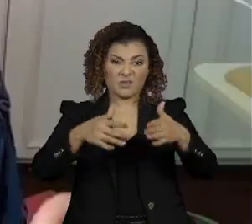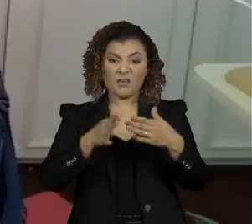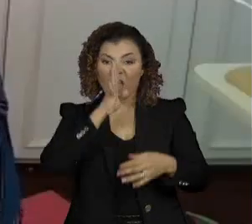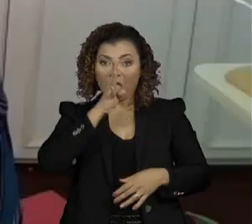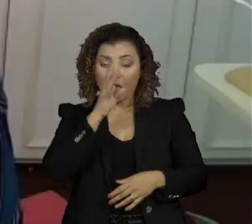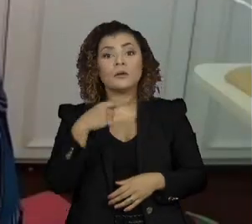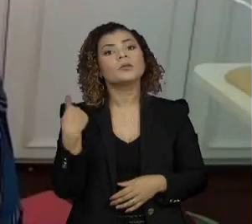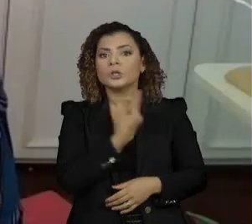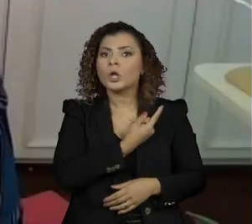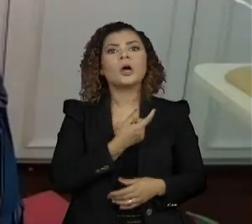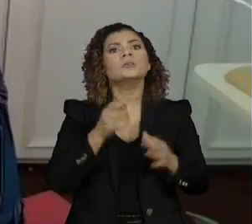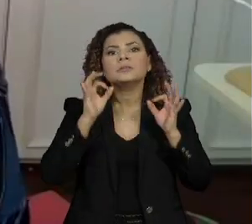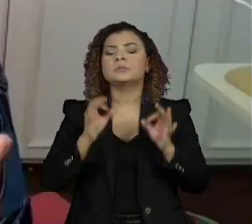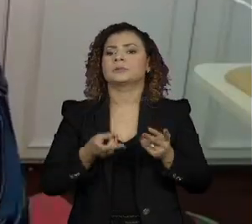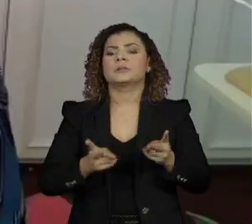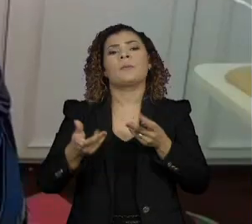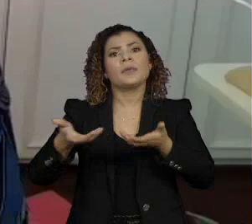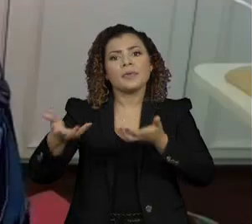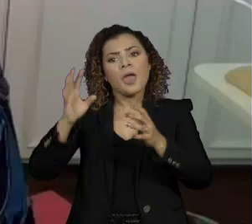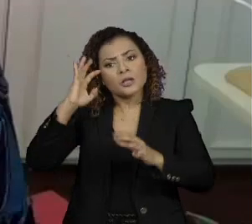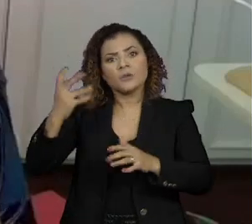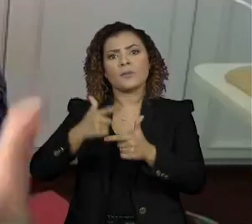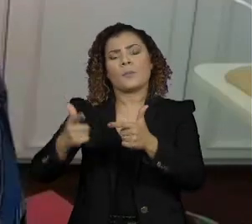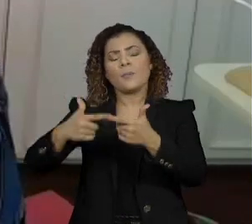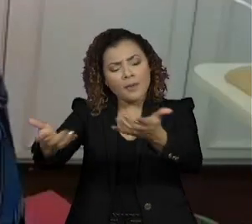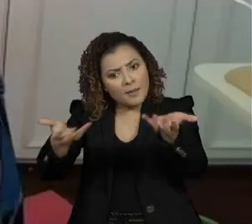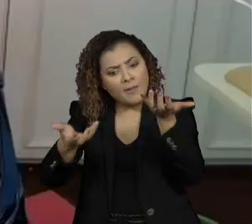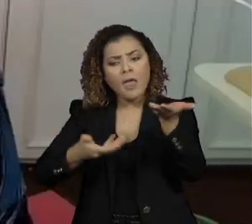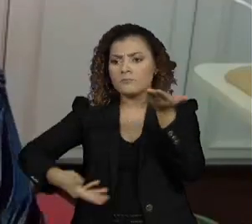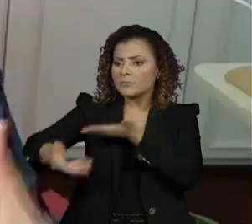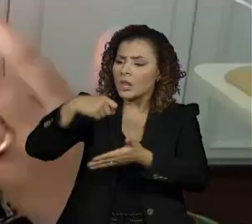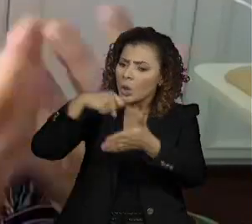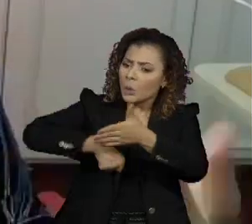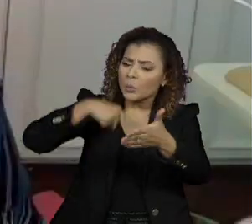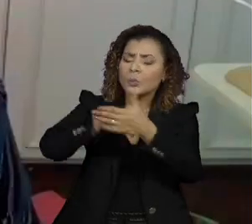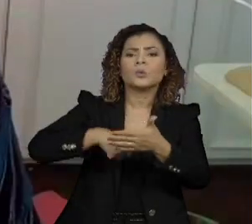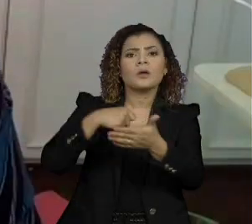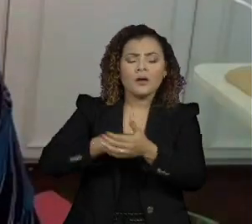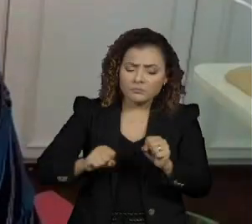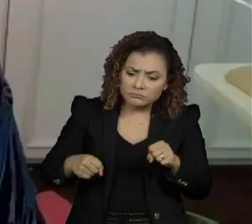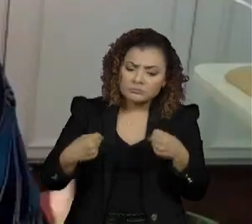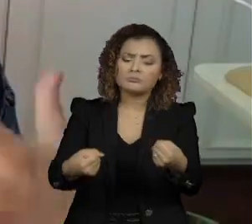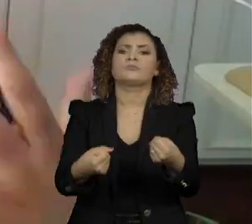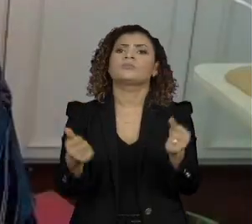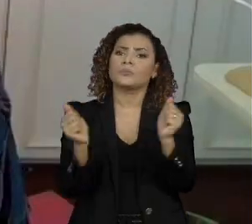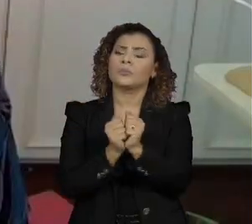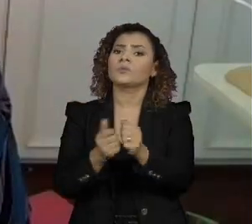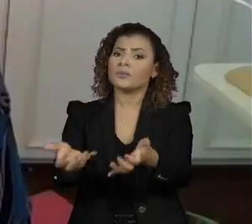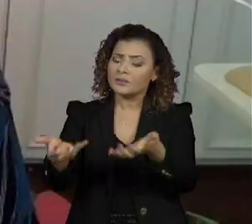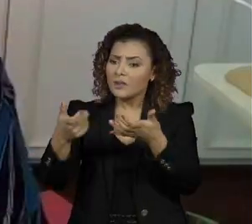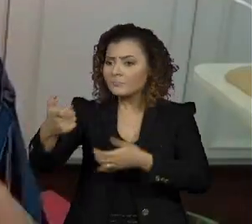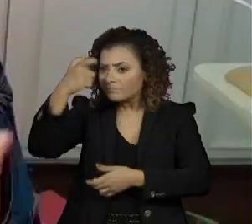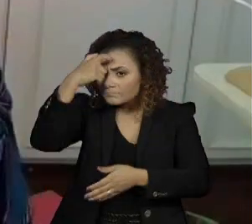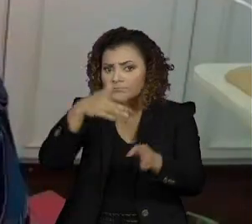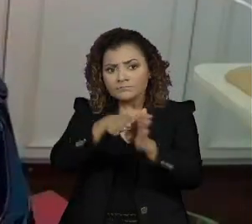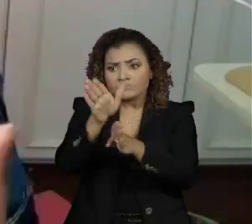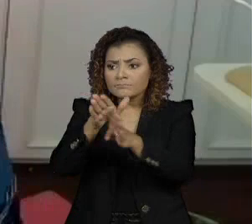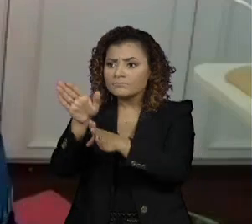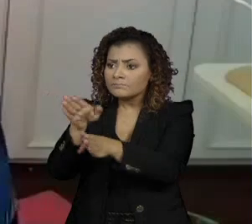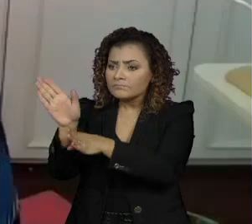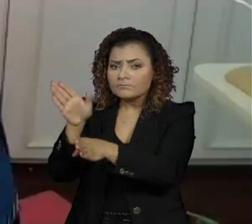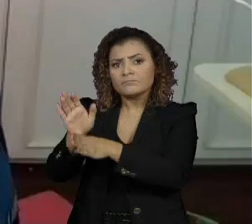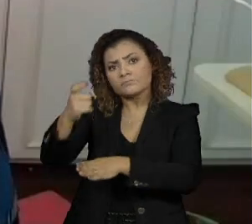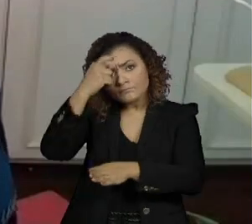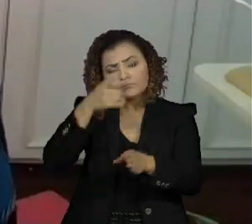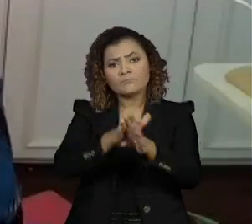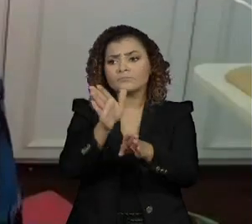óbvio que nós estaremos sempre à disposição, como estamos lutando, estamos paralelamente tentando conscientizar a população, informando,